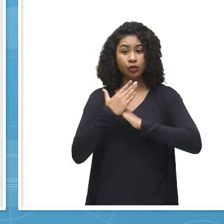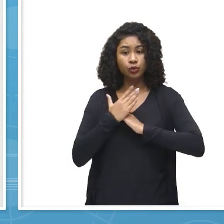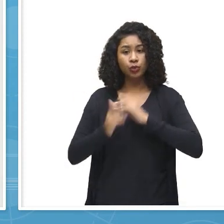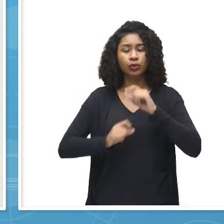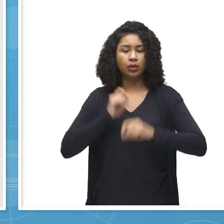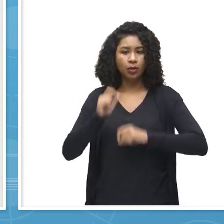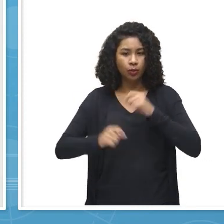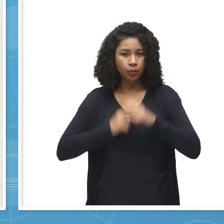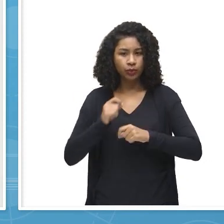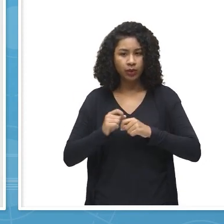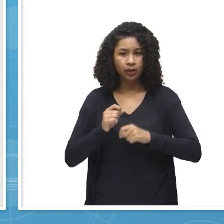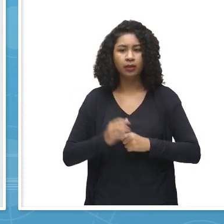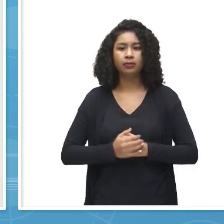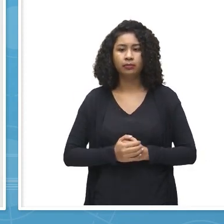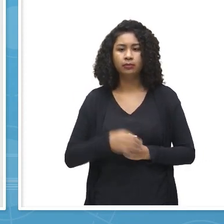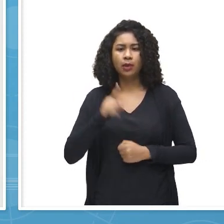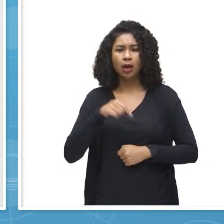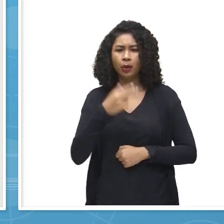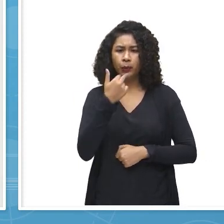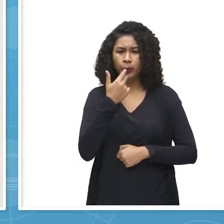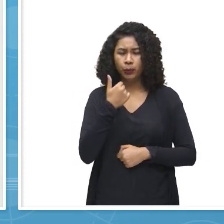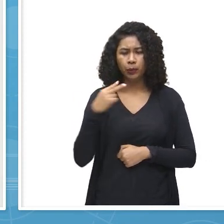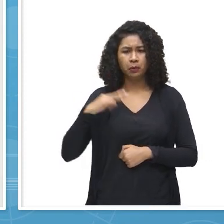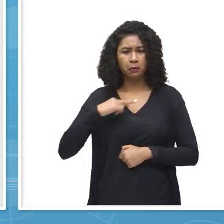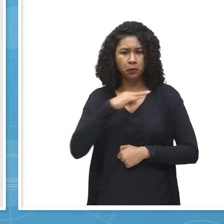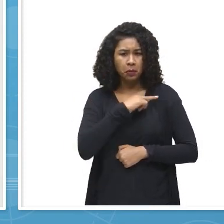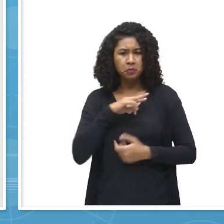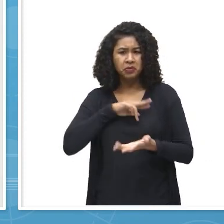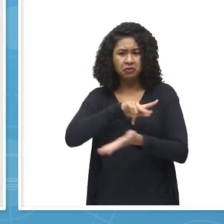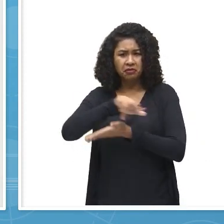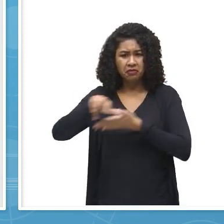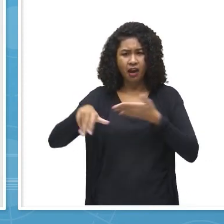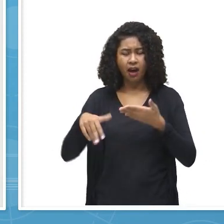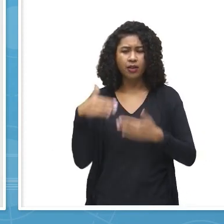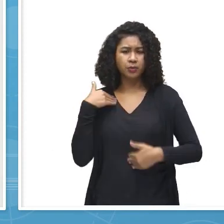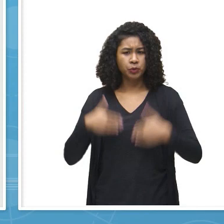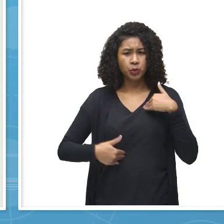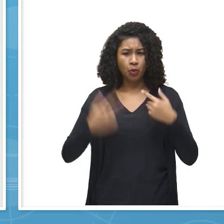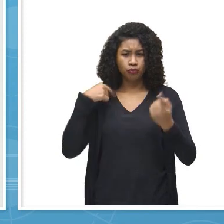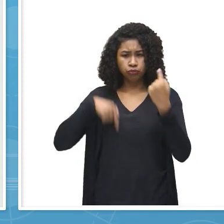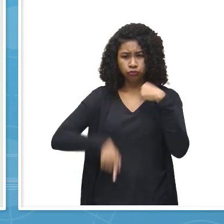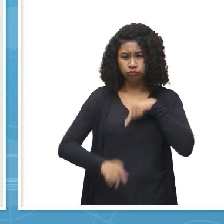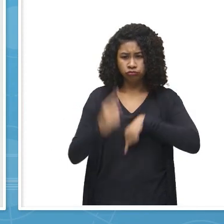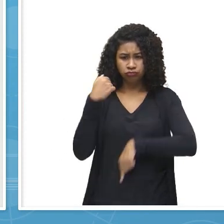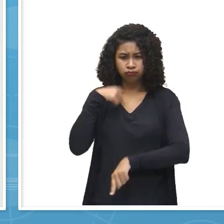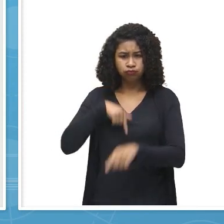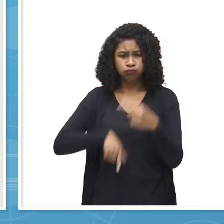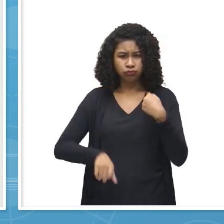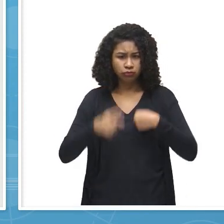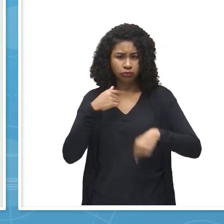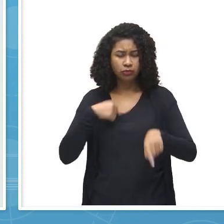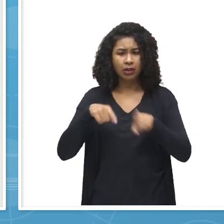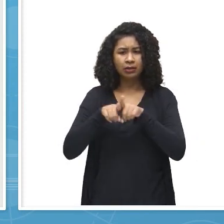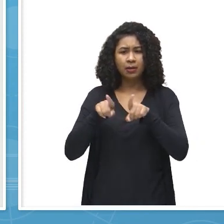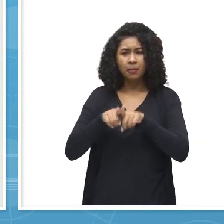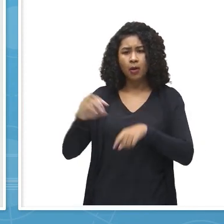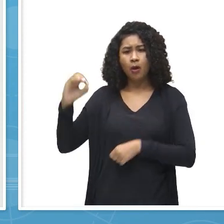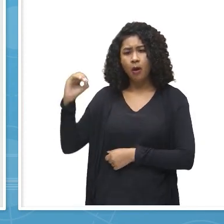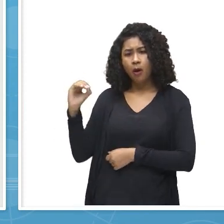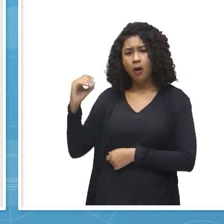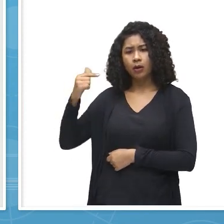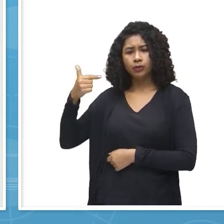a levar nutrientes, né? Levam nutrientes, levam o gás oxigênio para as